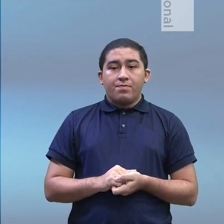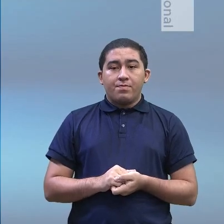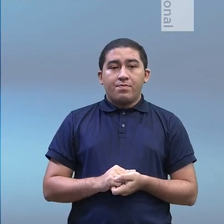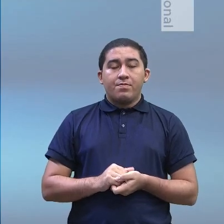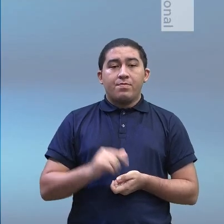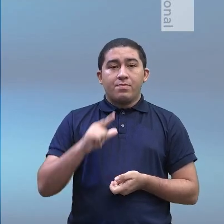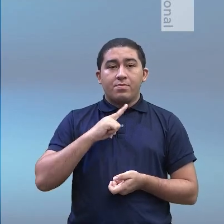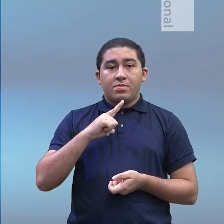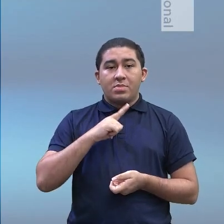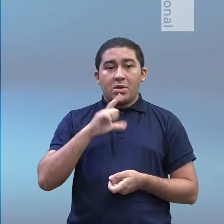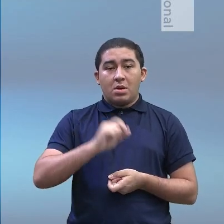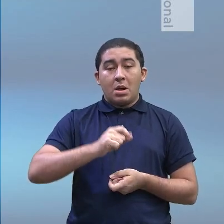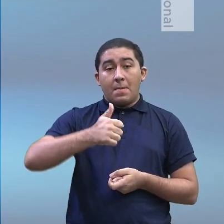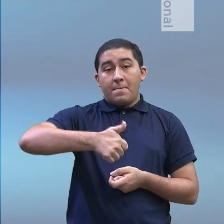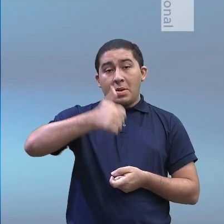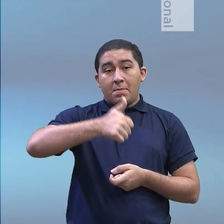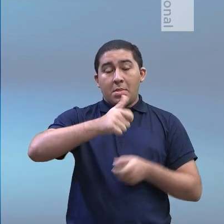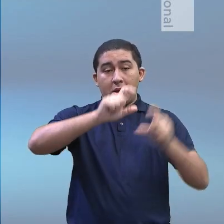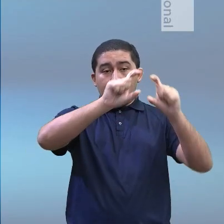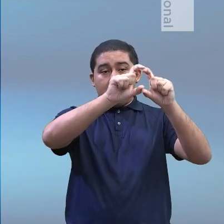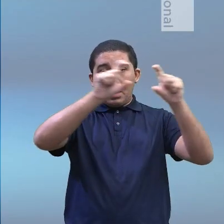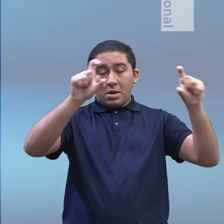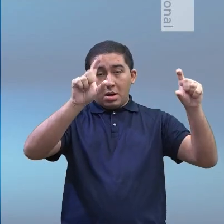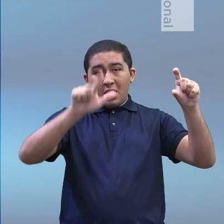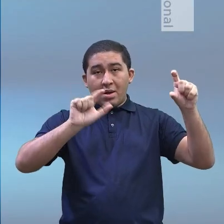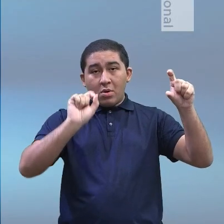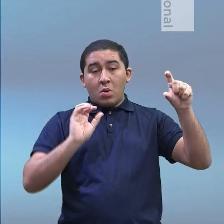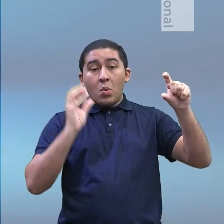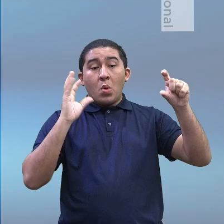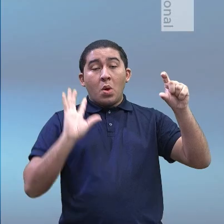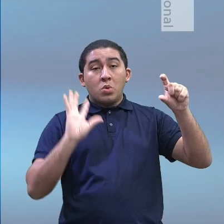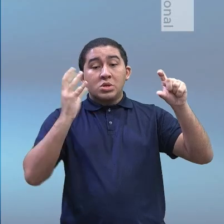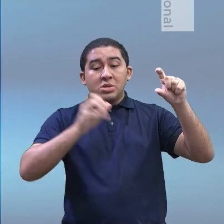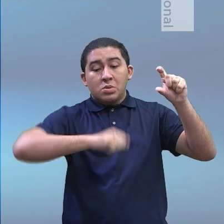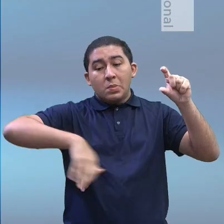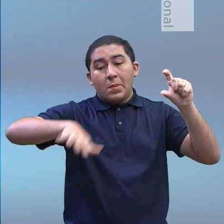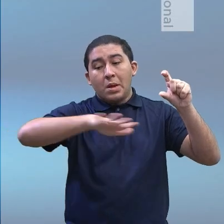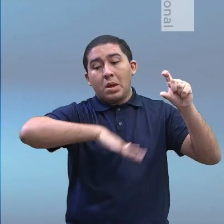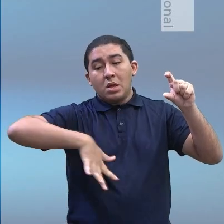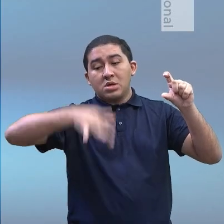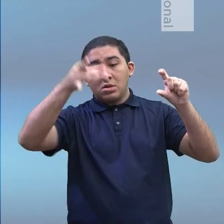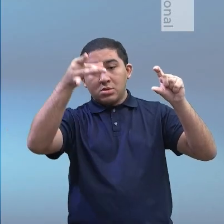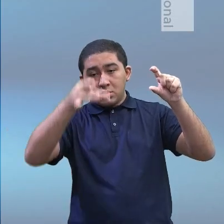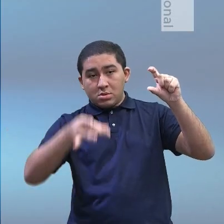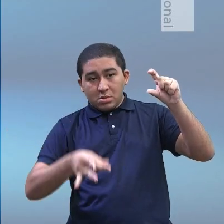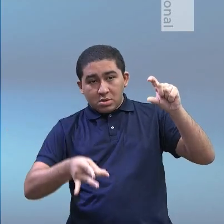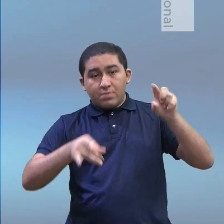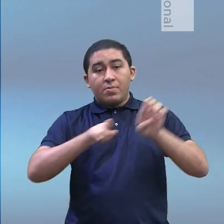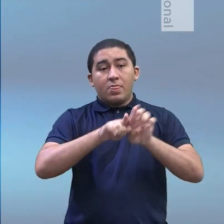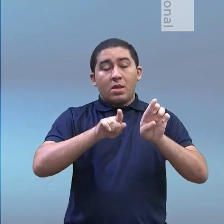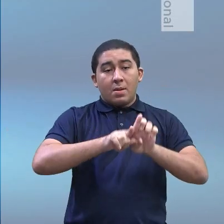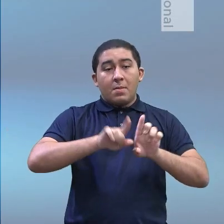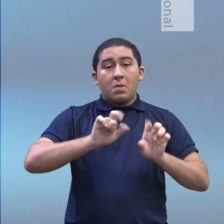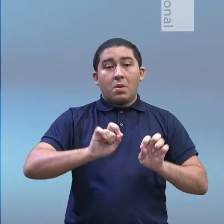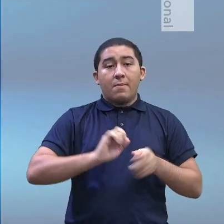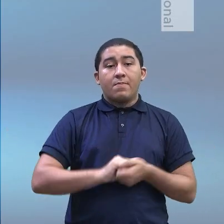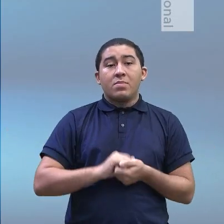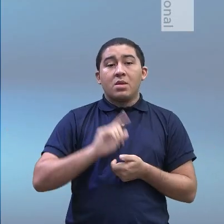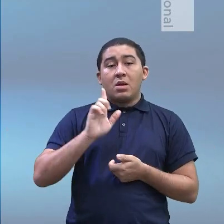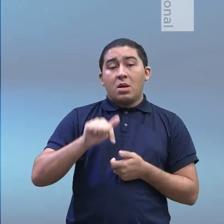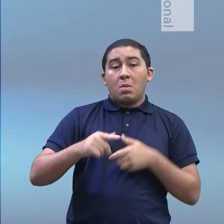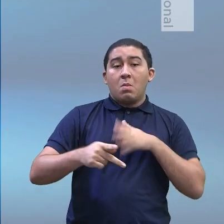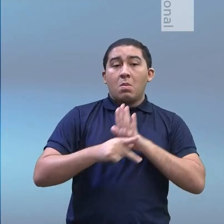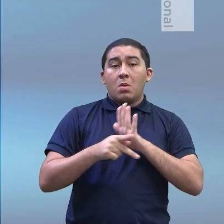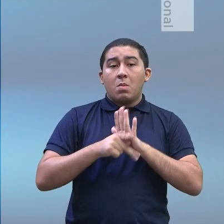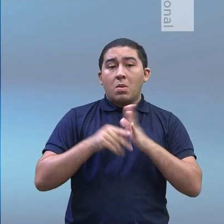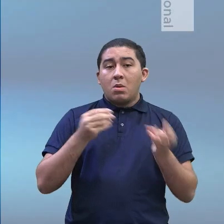do crime. Depois nós vamos ver a parte do texto que vai justamente identificar essa cena do